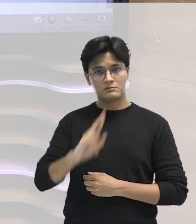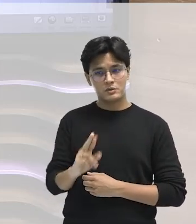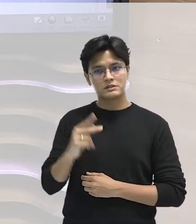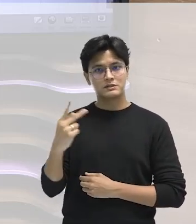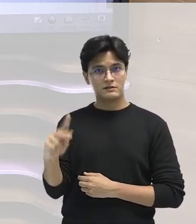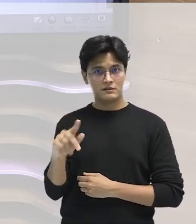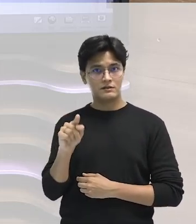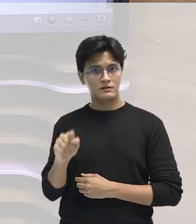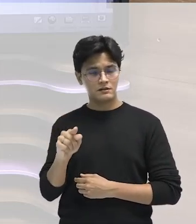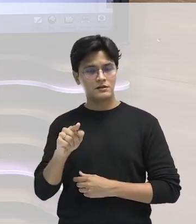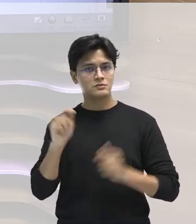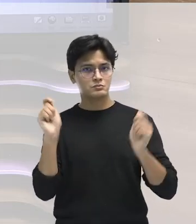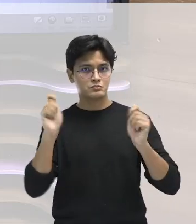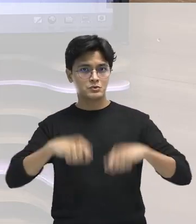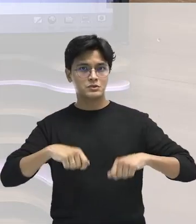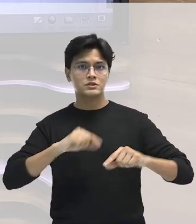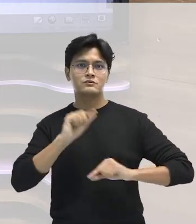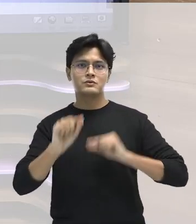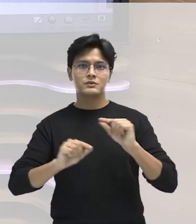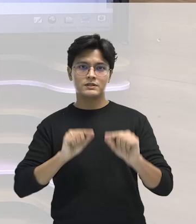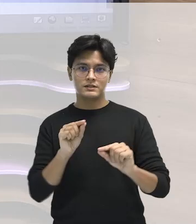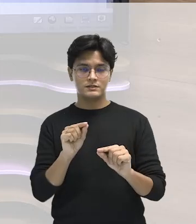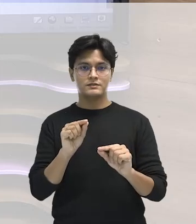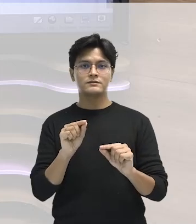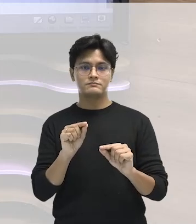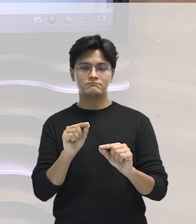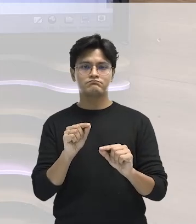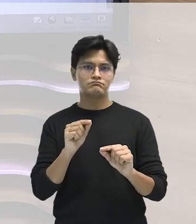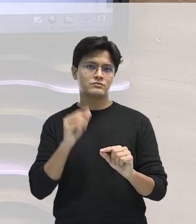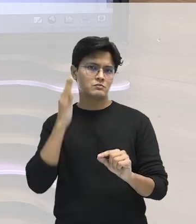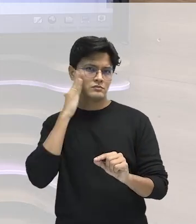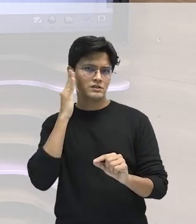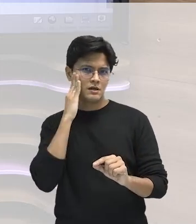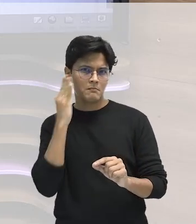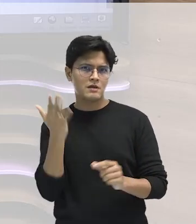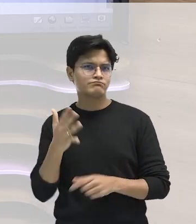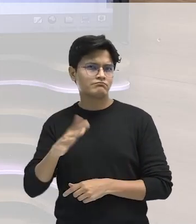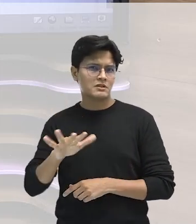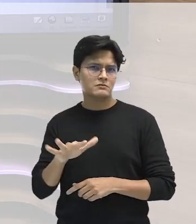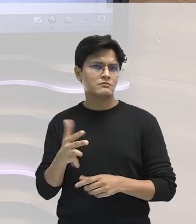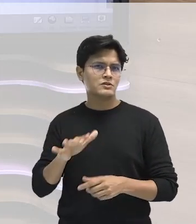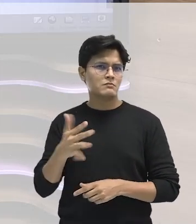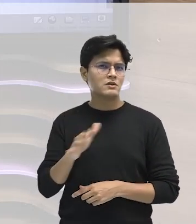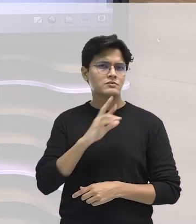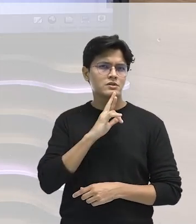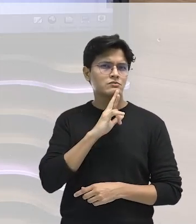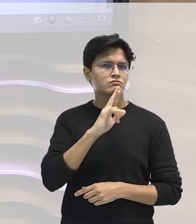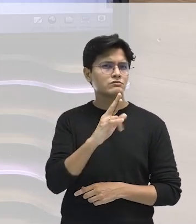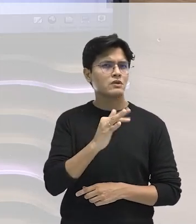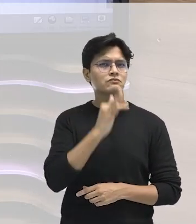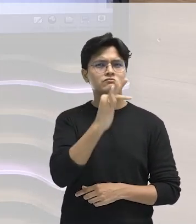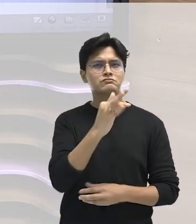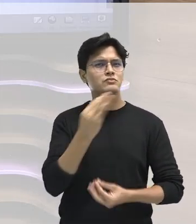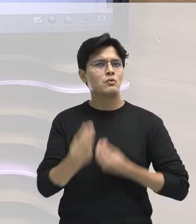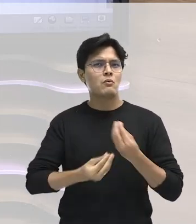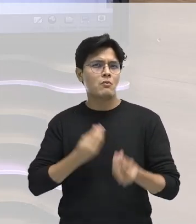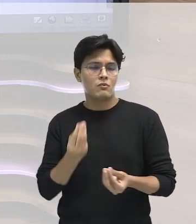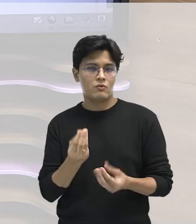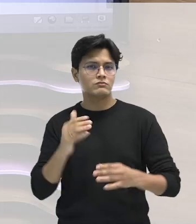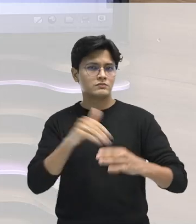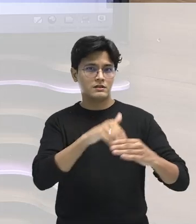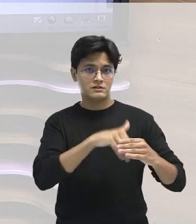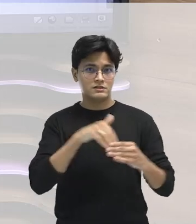pessoas, eles conseguem traçar um panorama de como vai ser o resultado ali daquela eleição ou